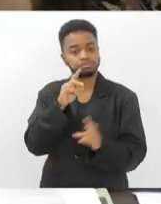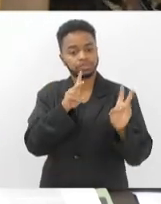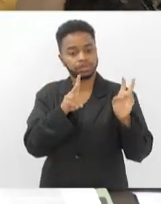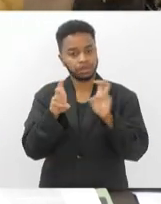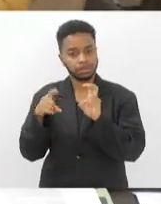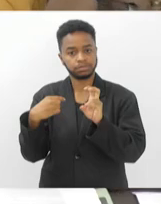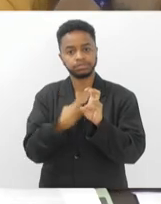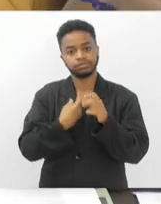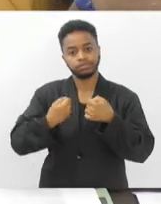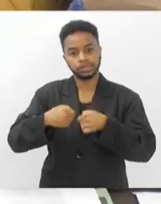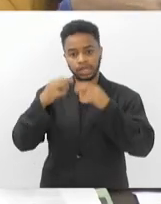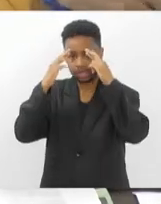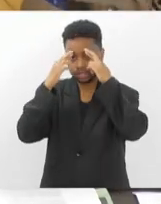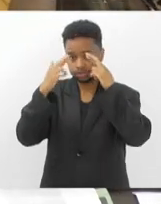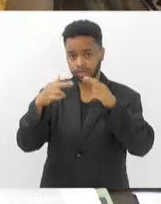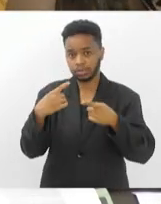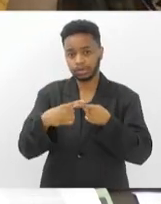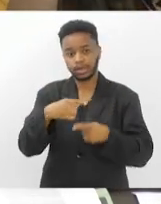Pessoas pensam diferente.